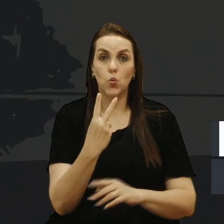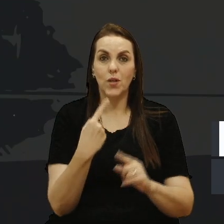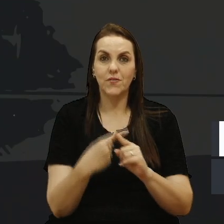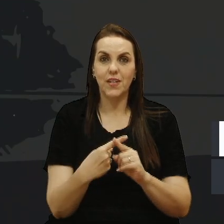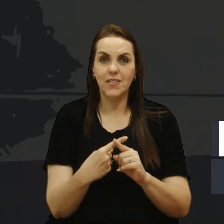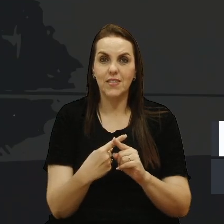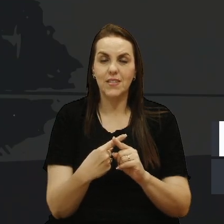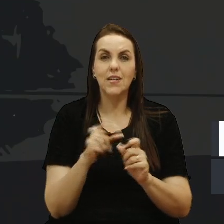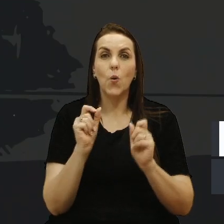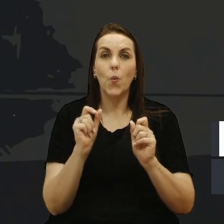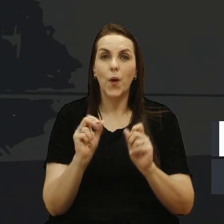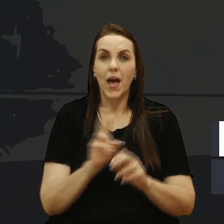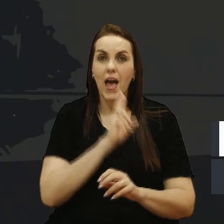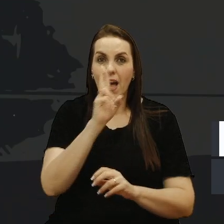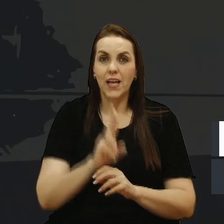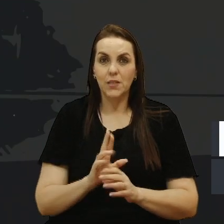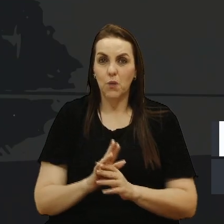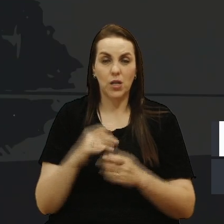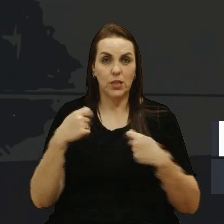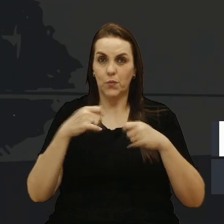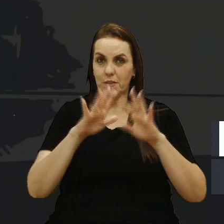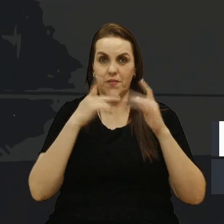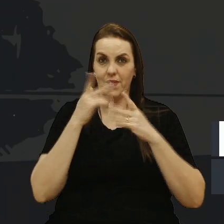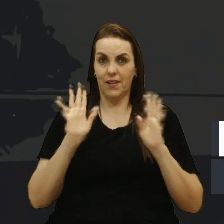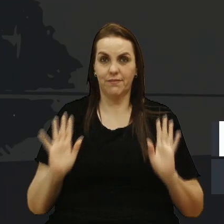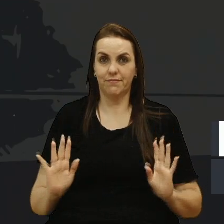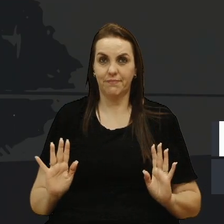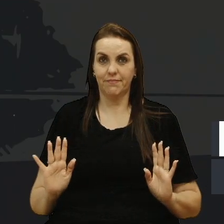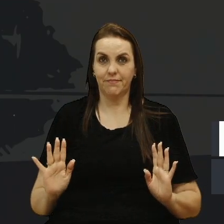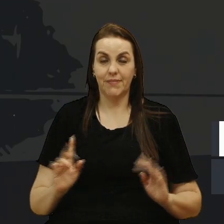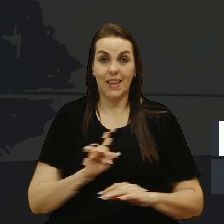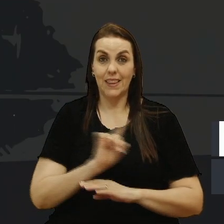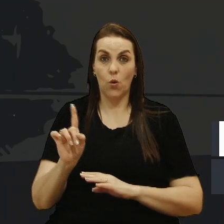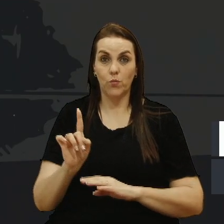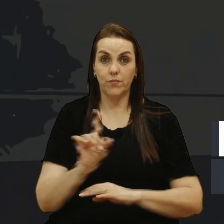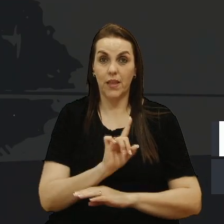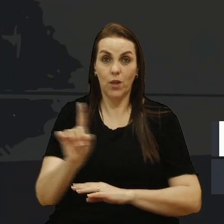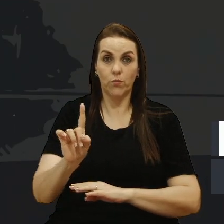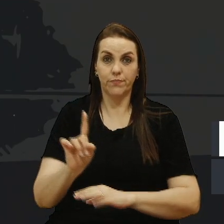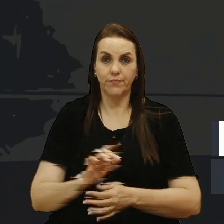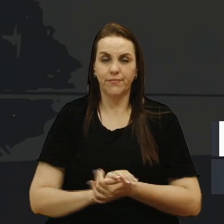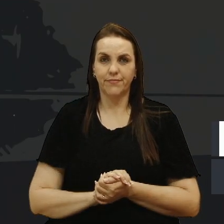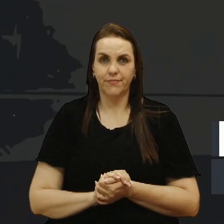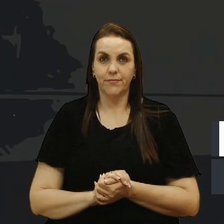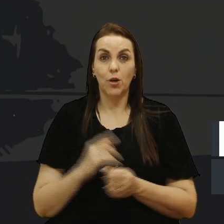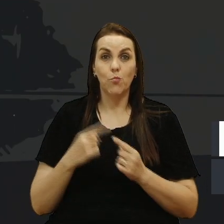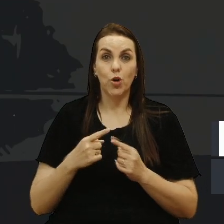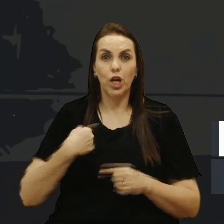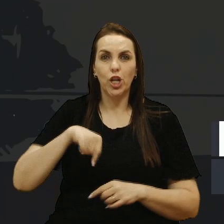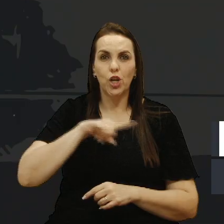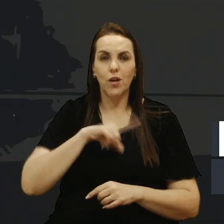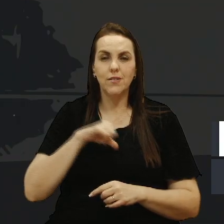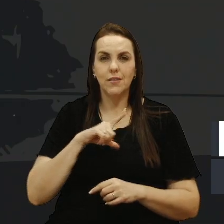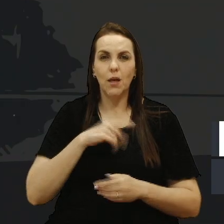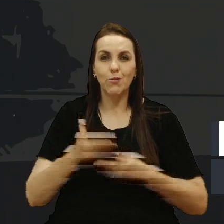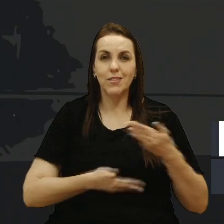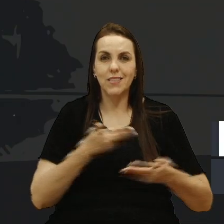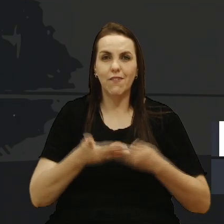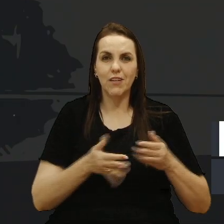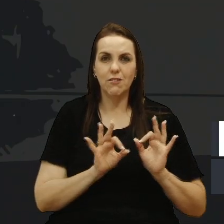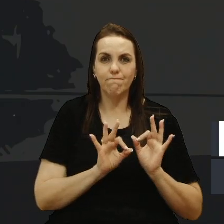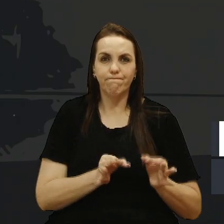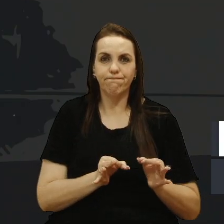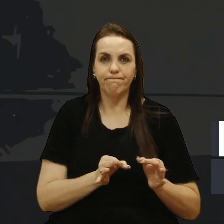Vocês sabem qual foi a resposta? Não precisa nem dizer, né? Não, não. Porque nós temos um serviço eficaz, um